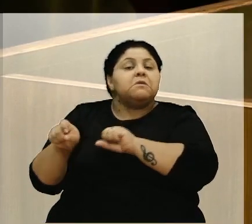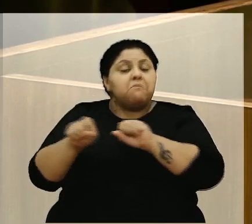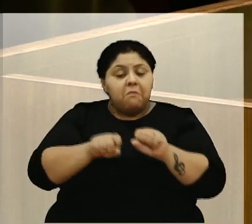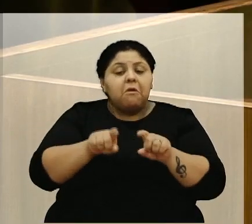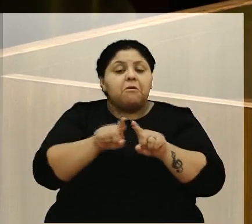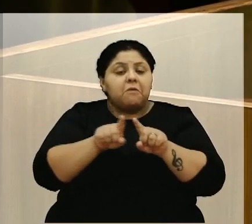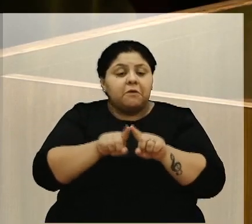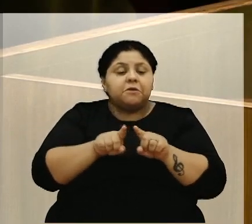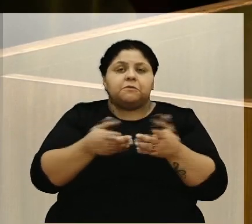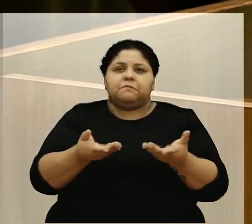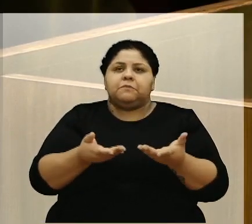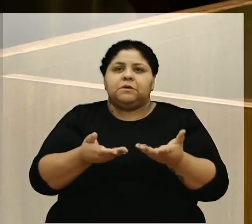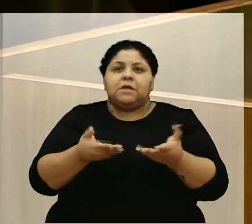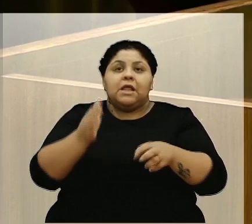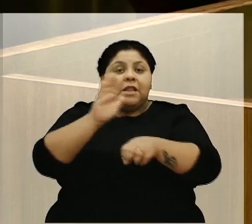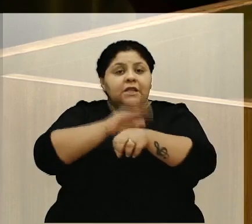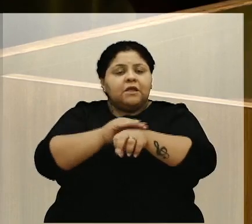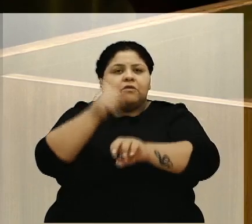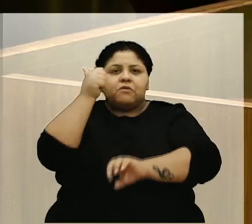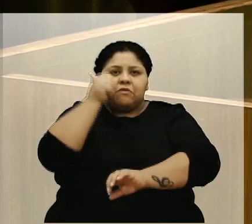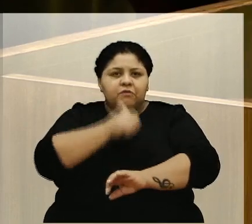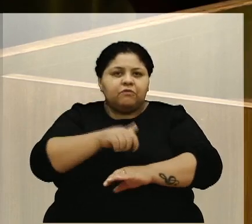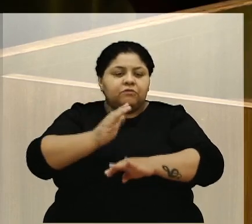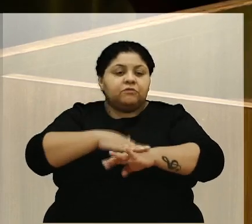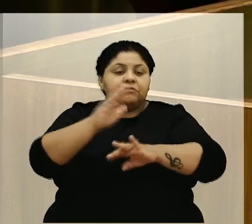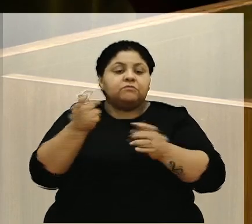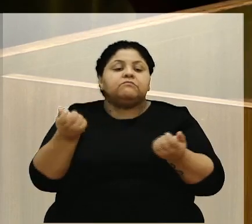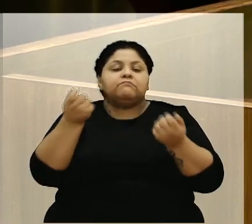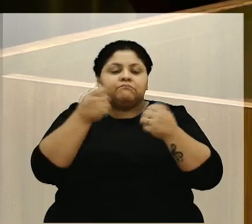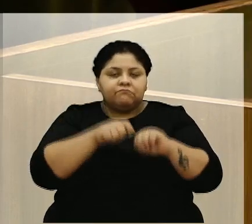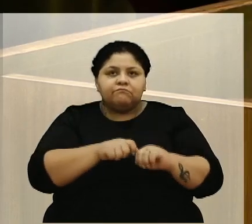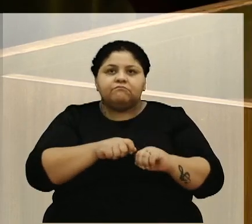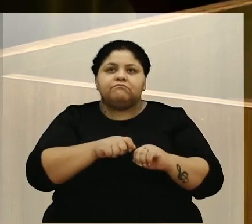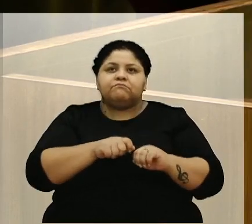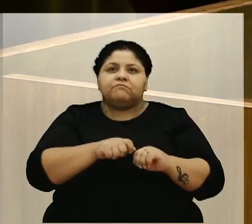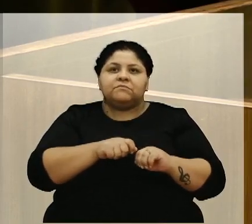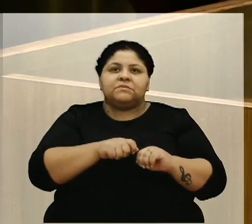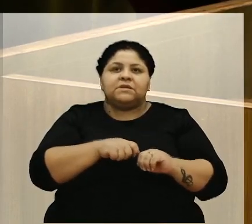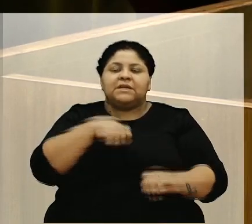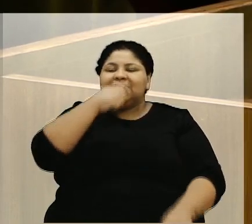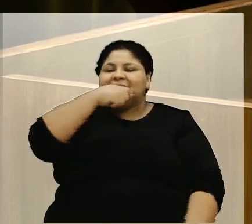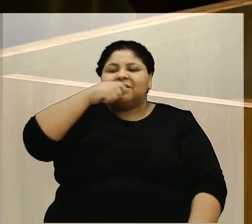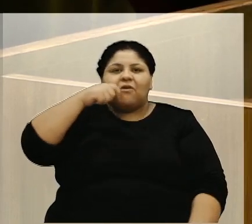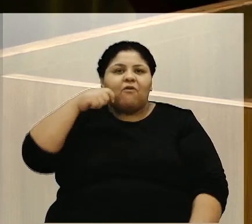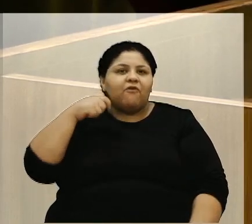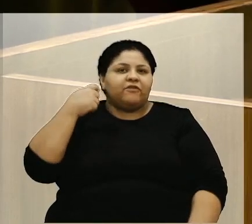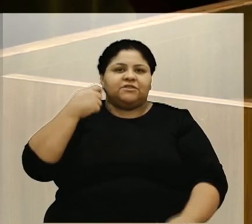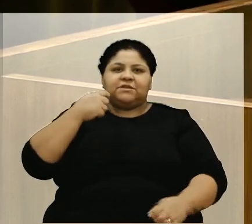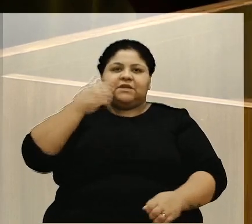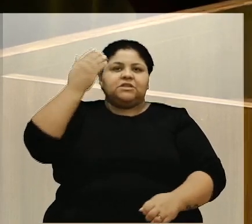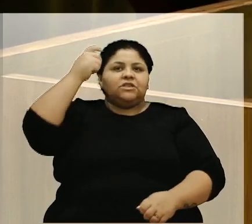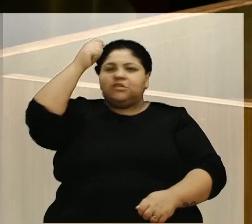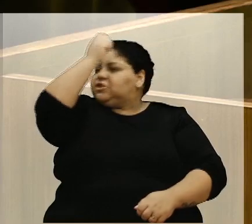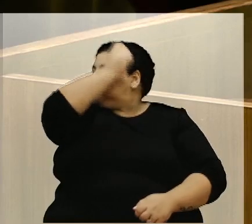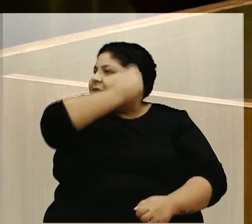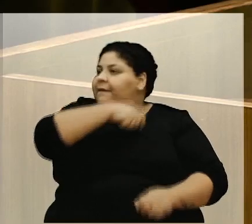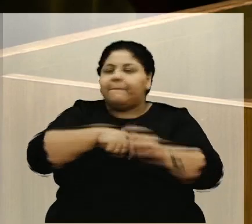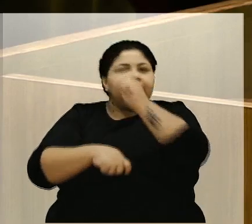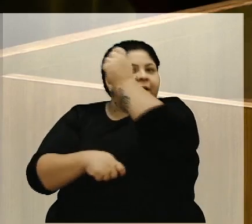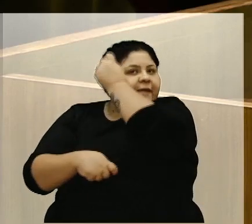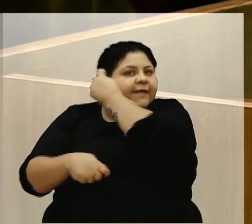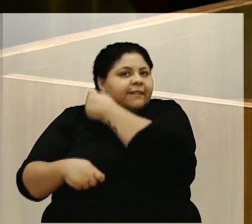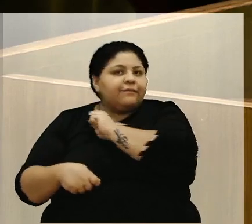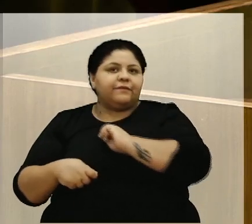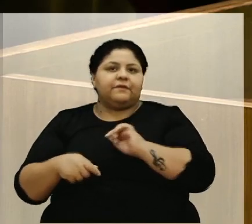as mulheres, os mais necessitados, é a questão de escova de cabelo também, que muitas vezes a gente